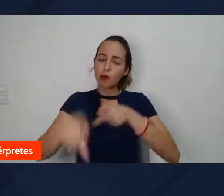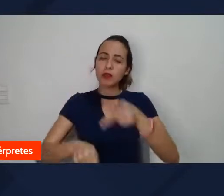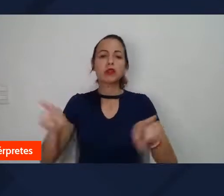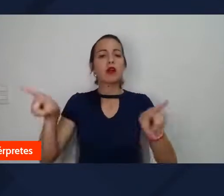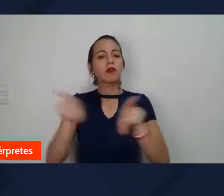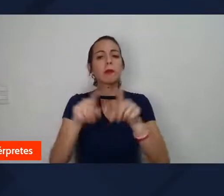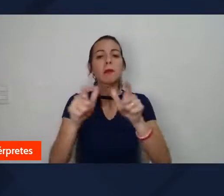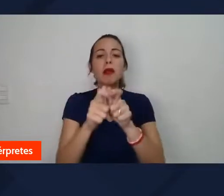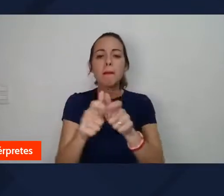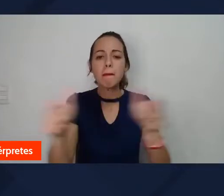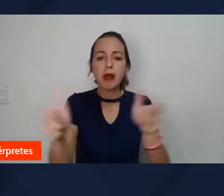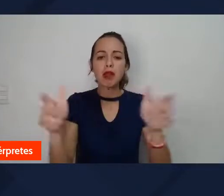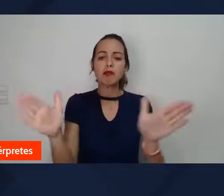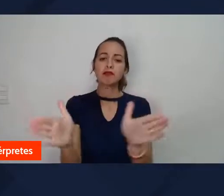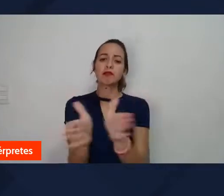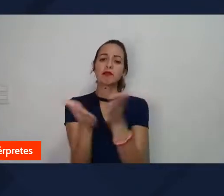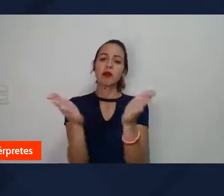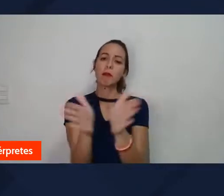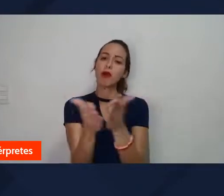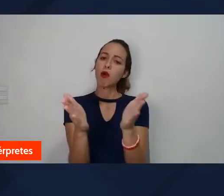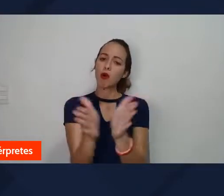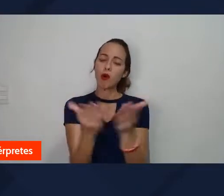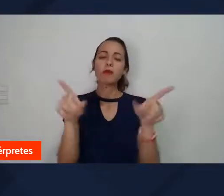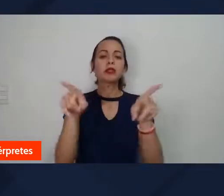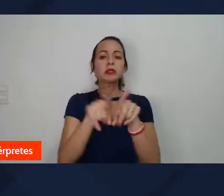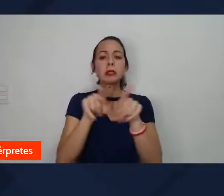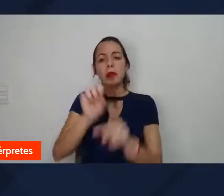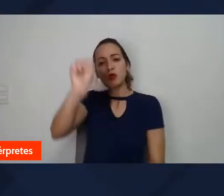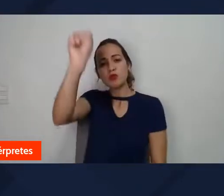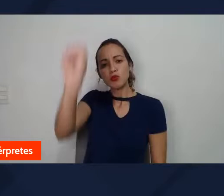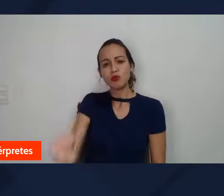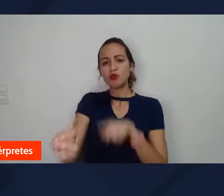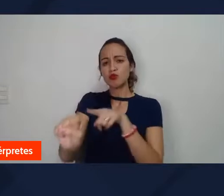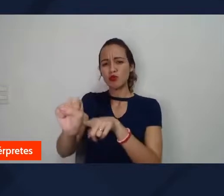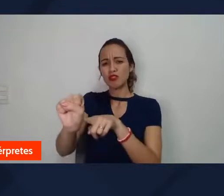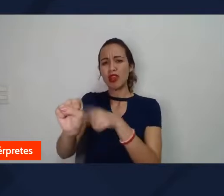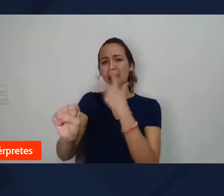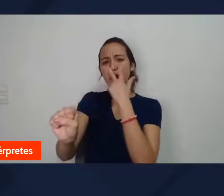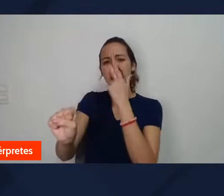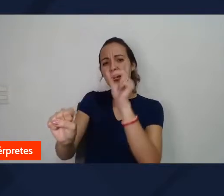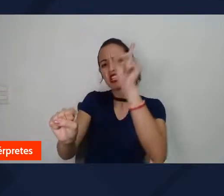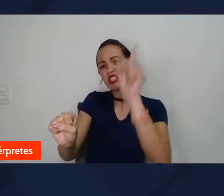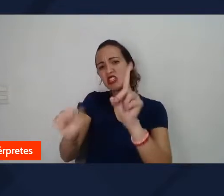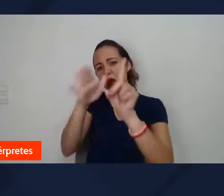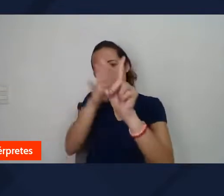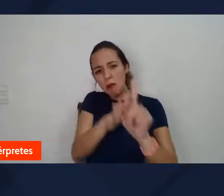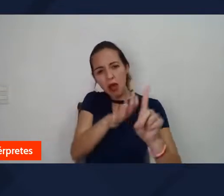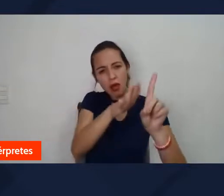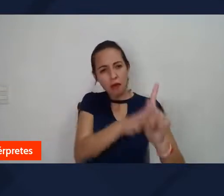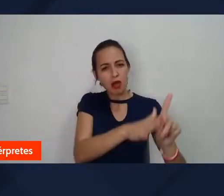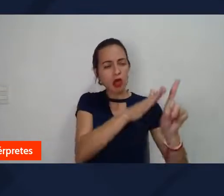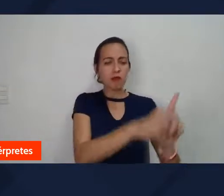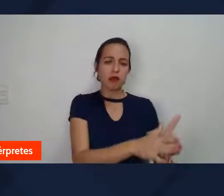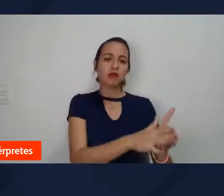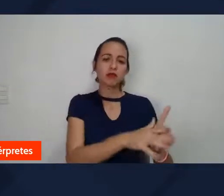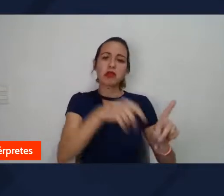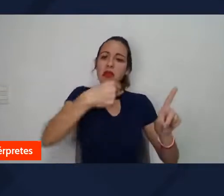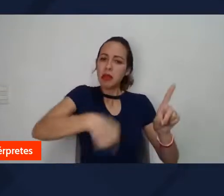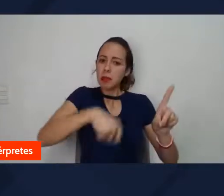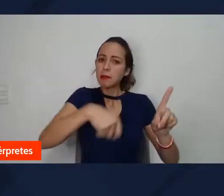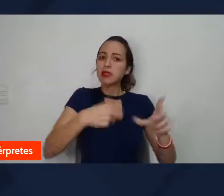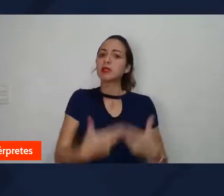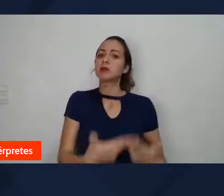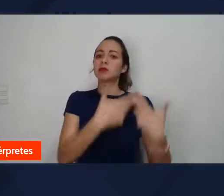condições que destituem os sujeitos do seu direito à vida digna é urgente alimentar